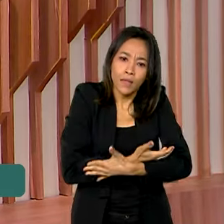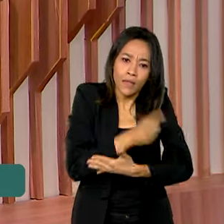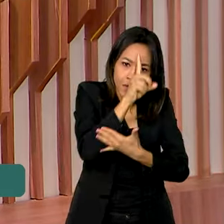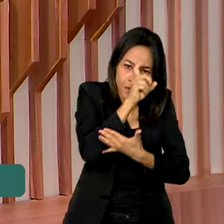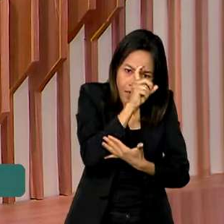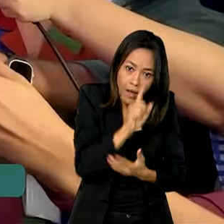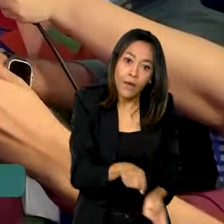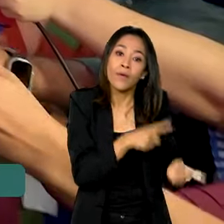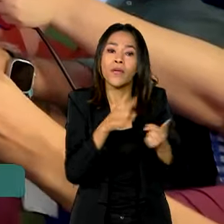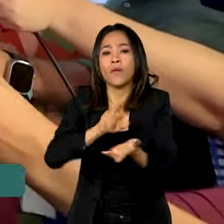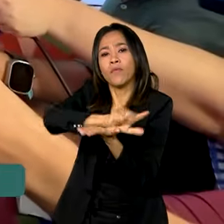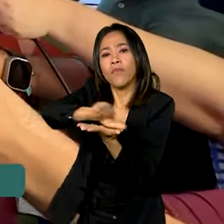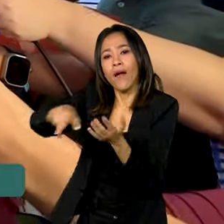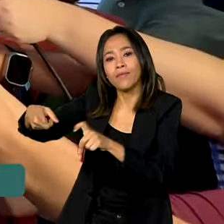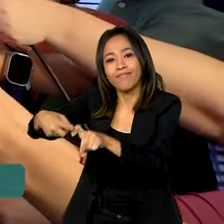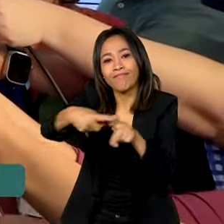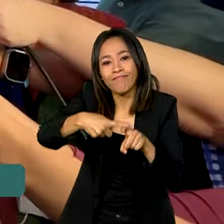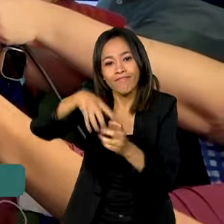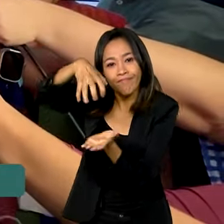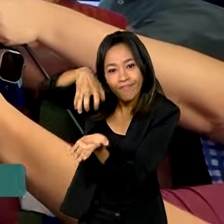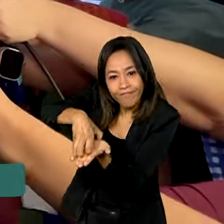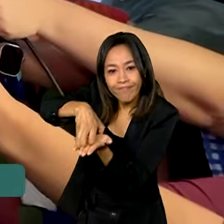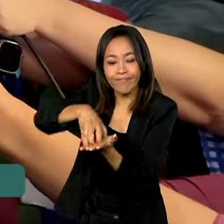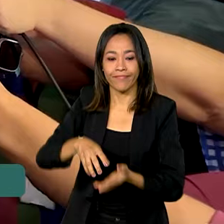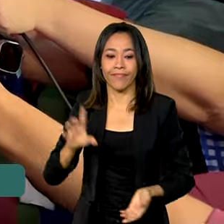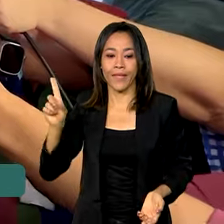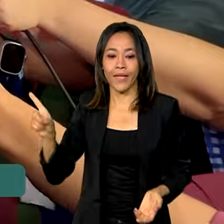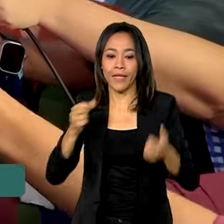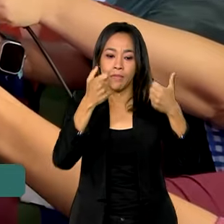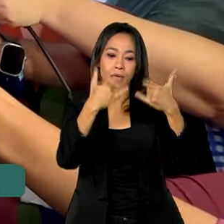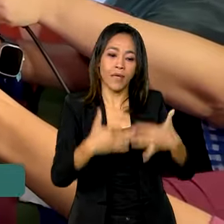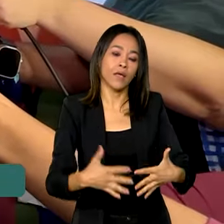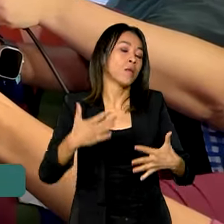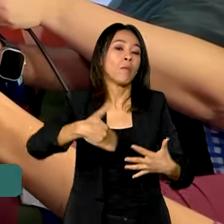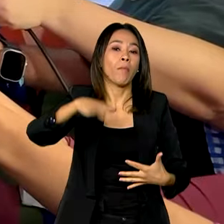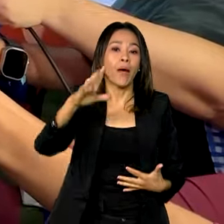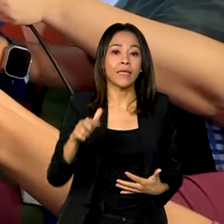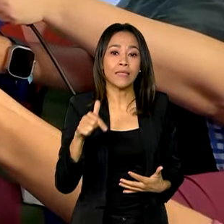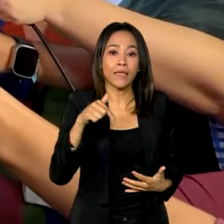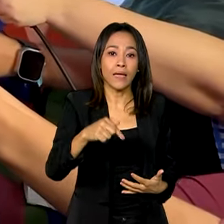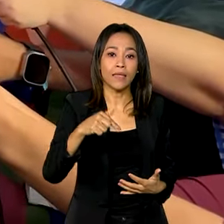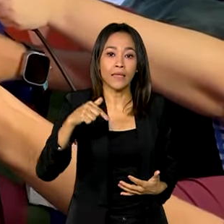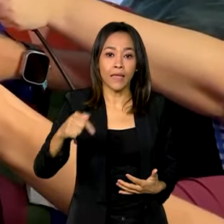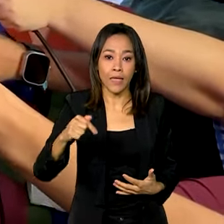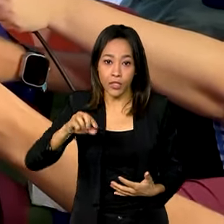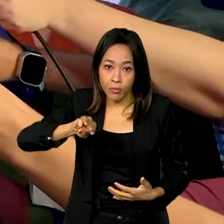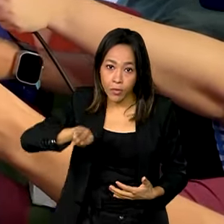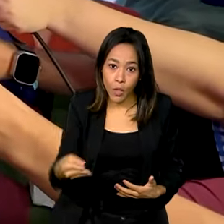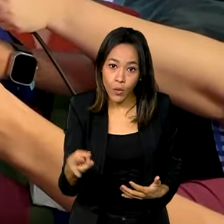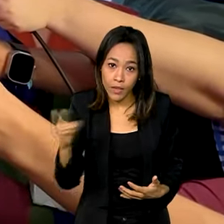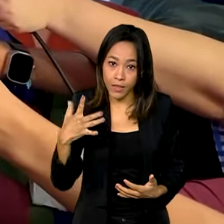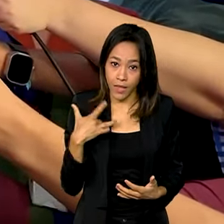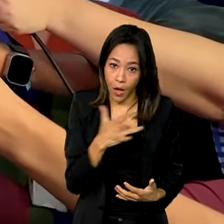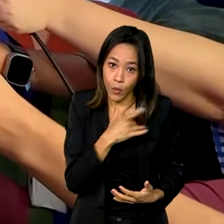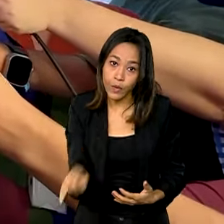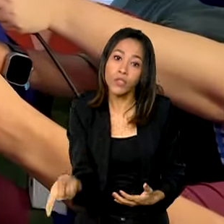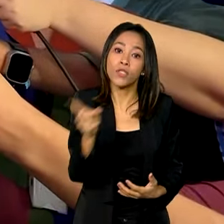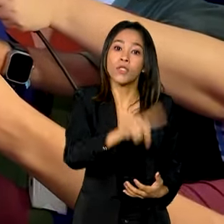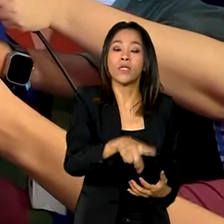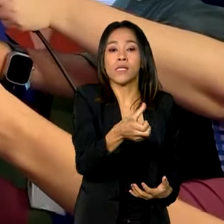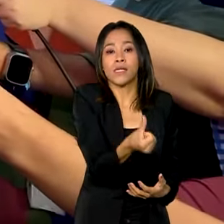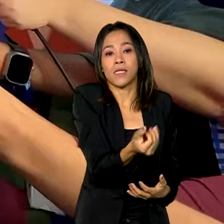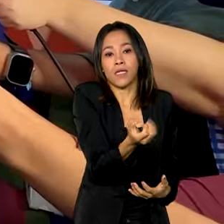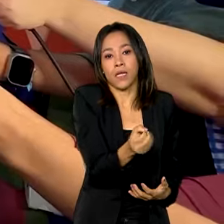vamos ver são mais de 77 milhões de reais na área da saúde 60 milhões